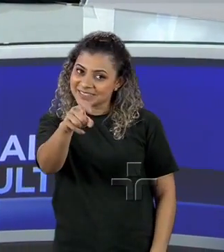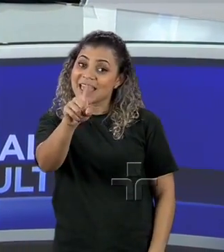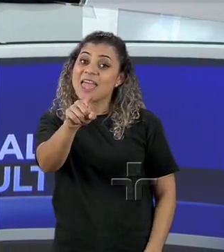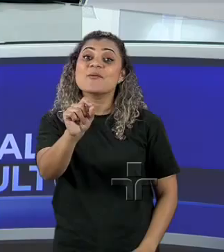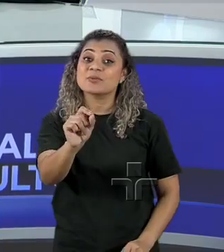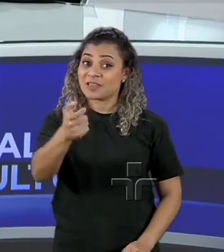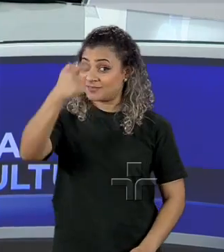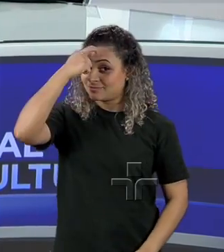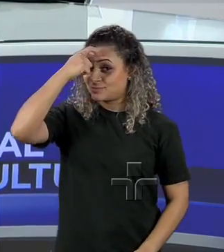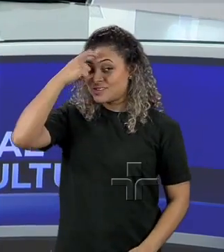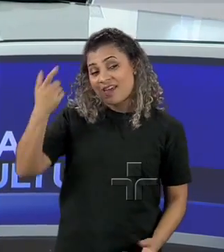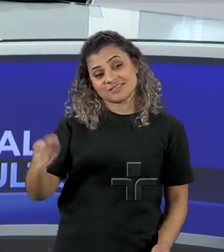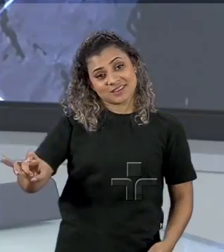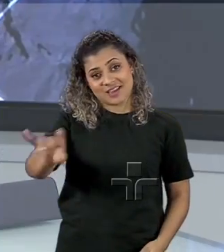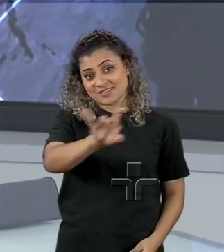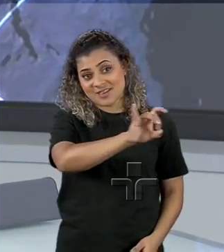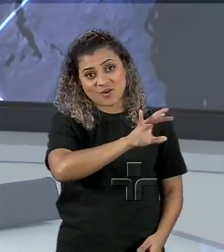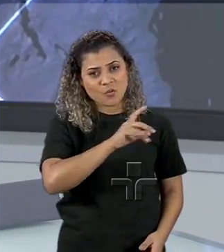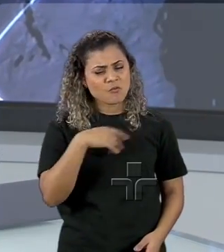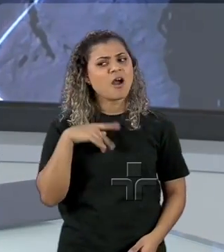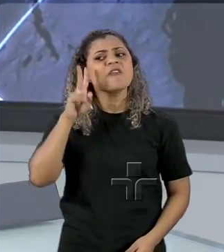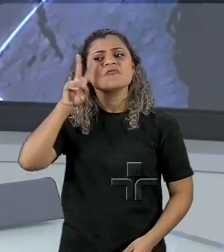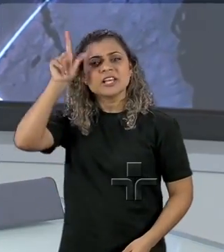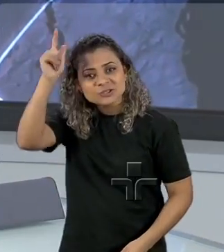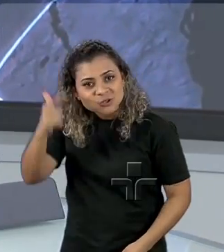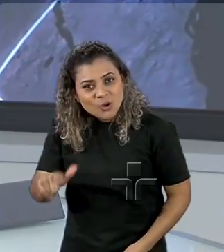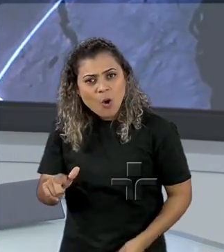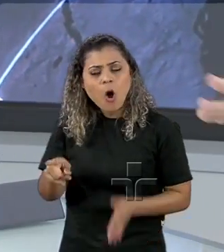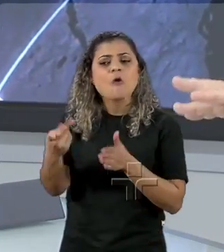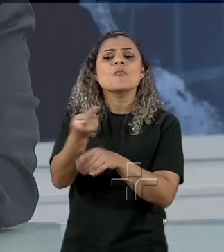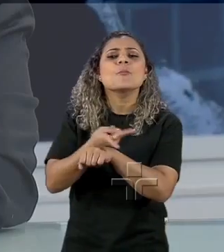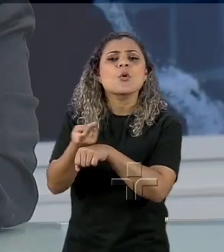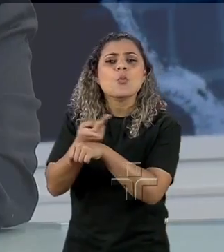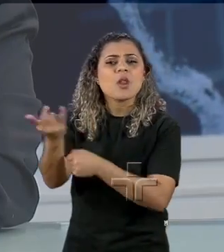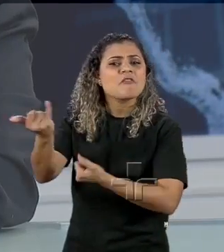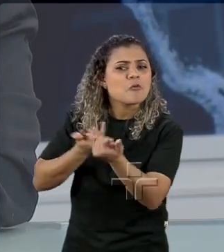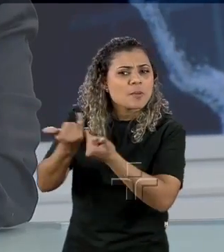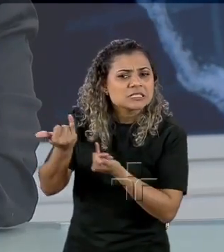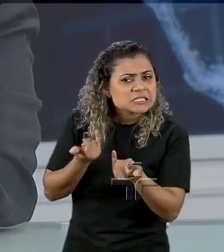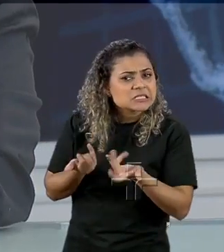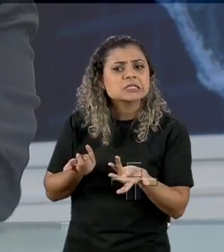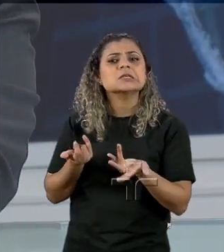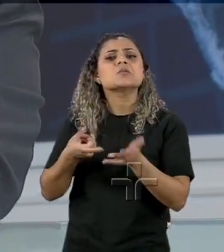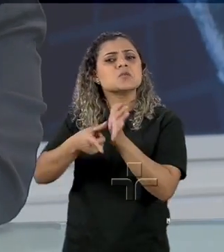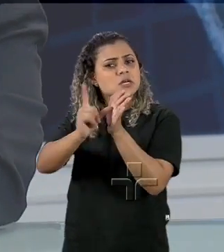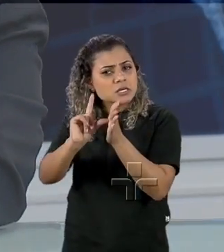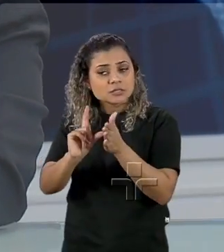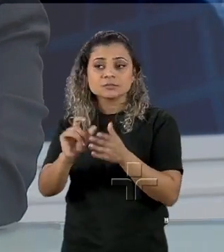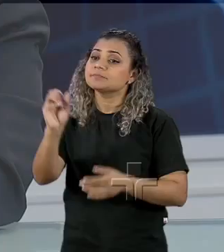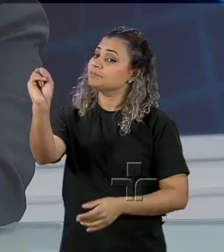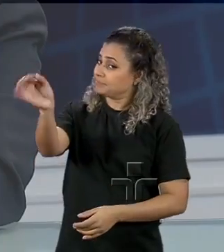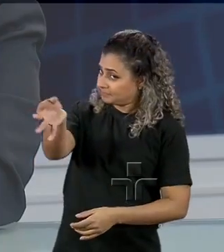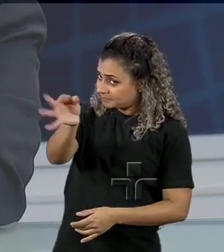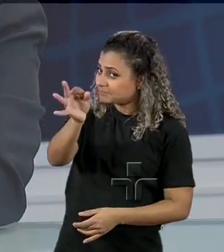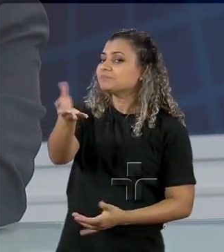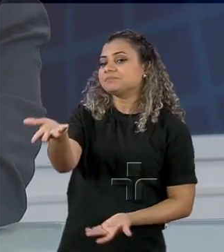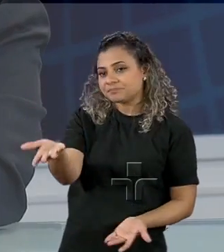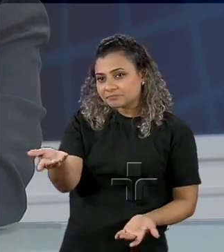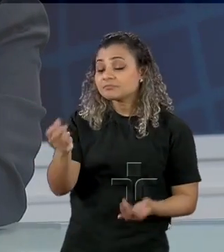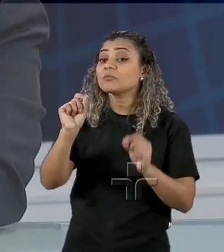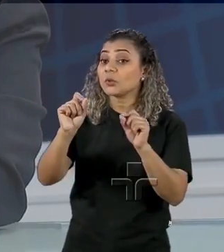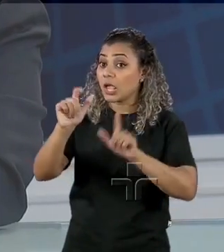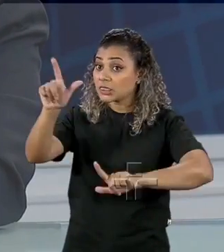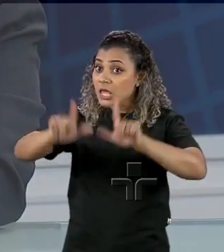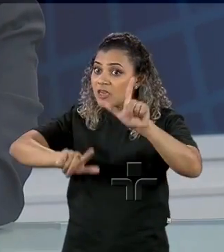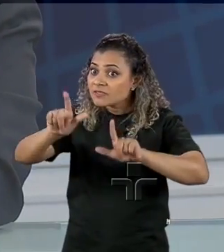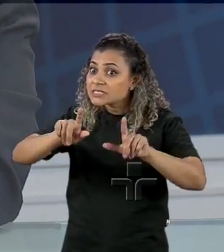esse bom senso, né? Do checado, procurar, não se deixar... Em relação a tudo, inclusive ao que a imprensa,